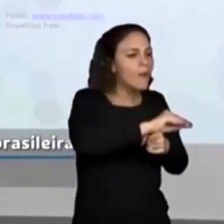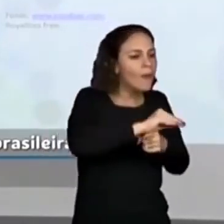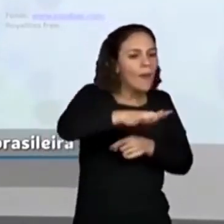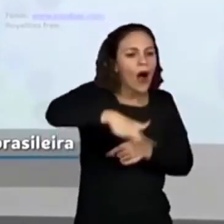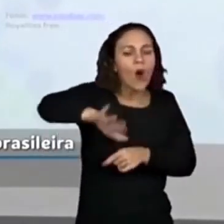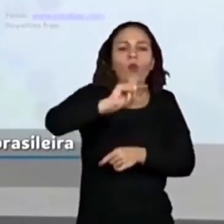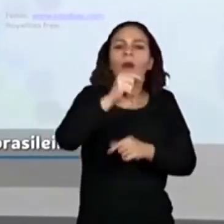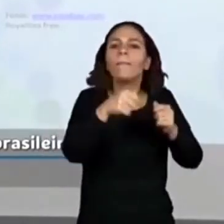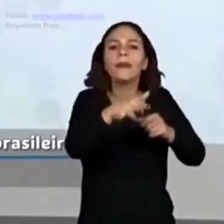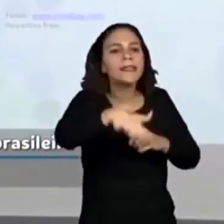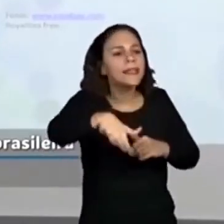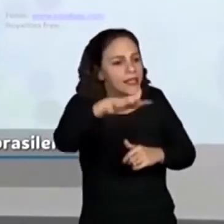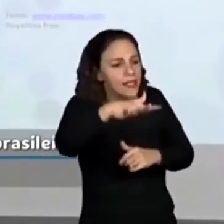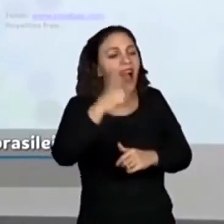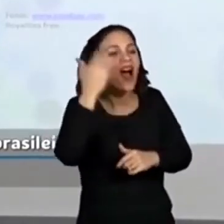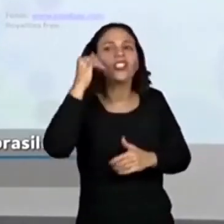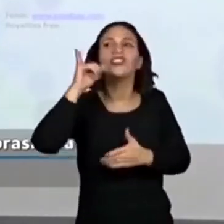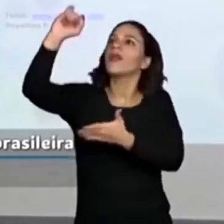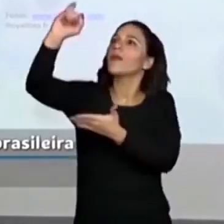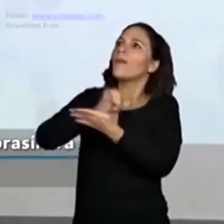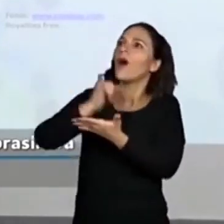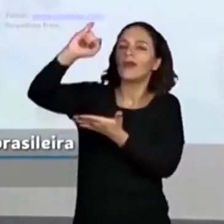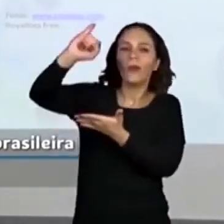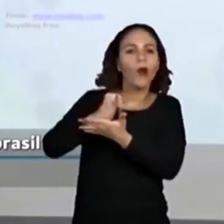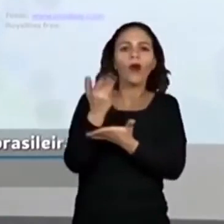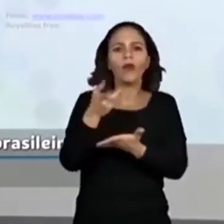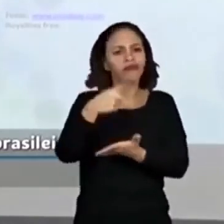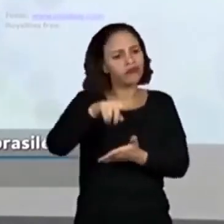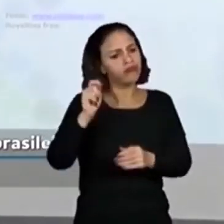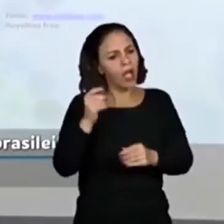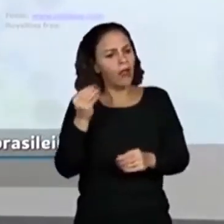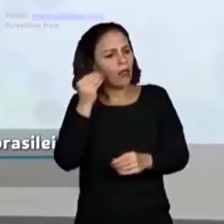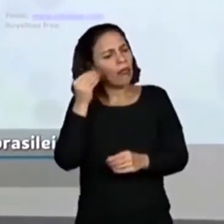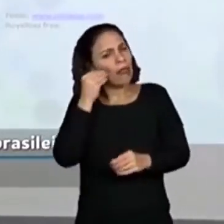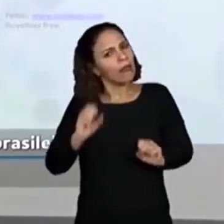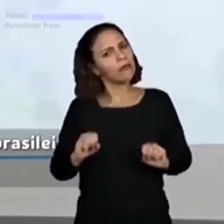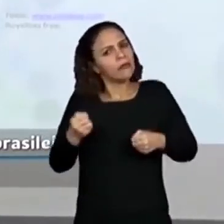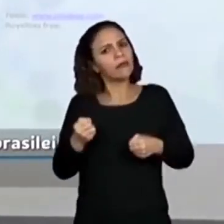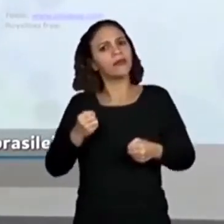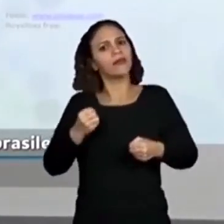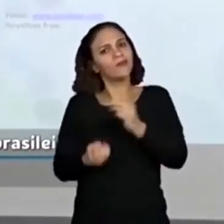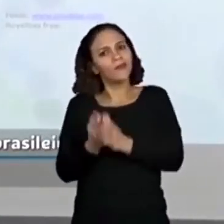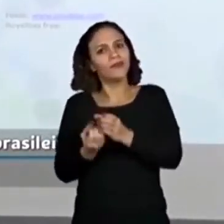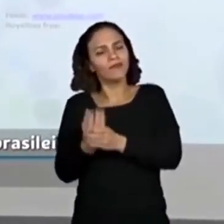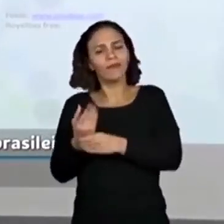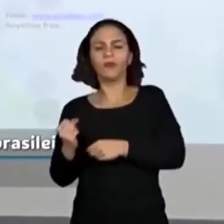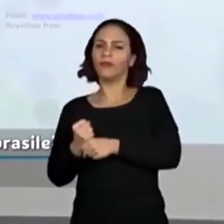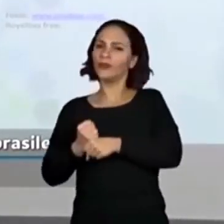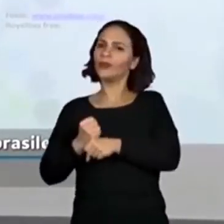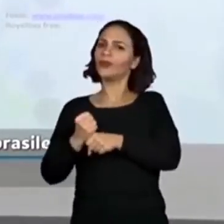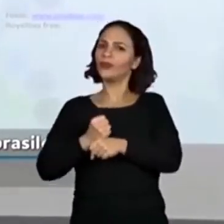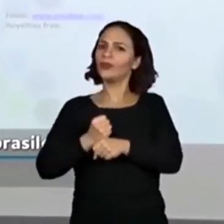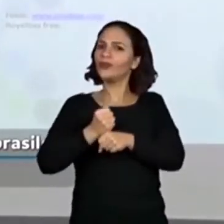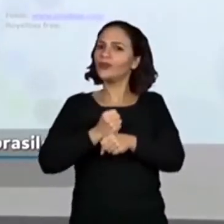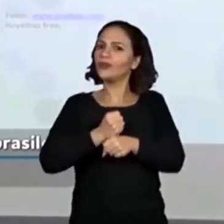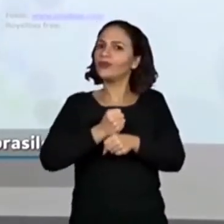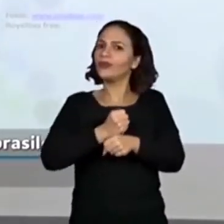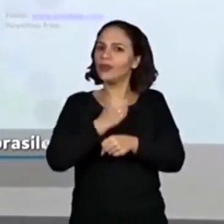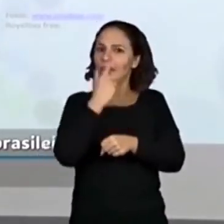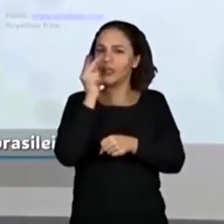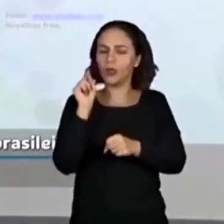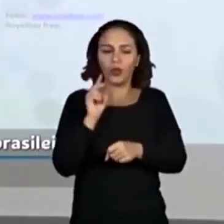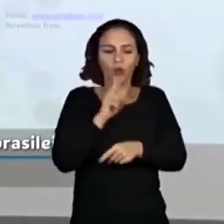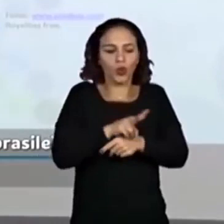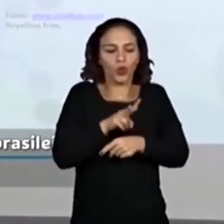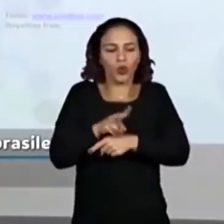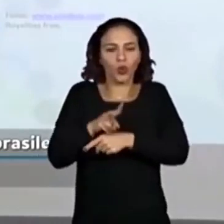com produtos que antes eram importados. E passou longos anos, né, nessa condição de um certo